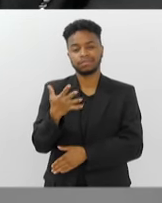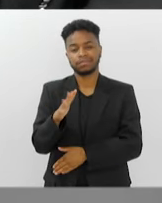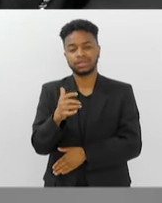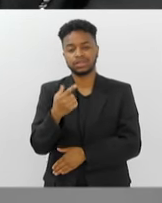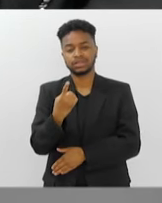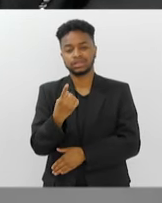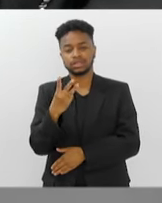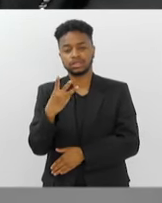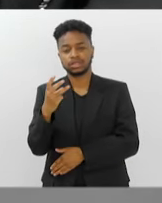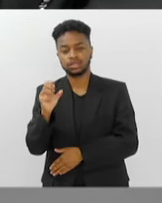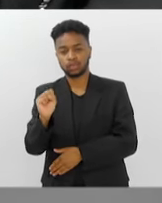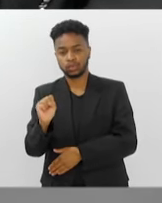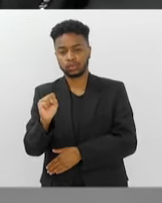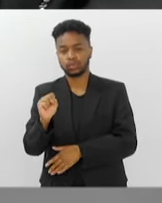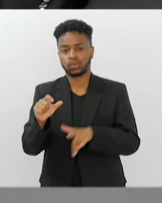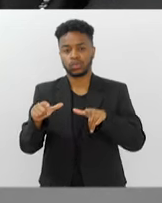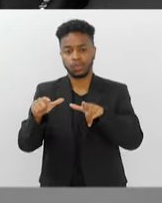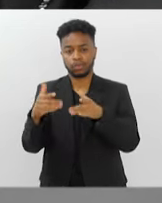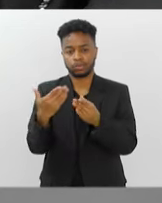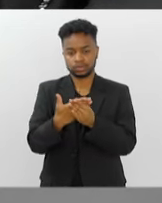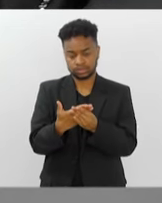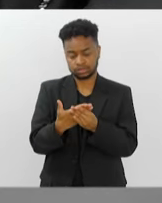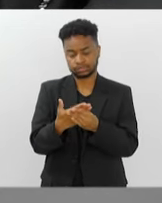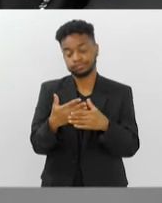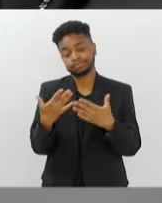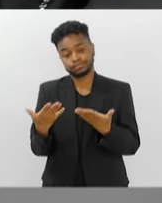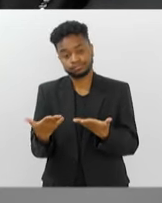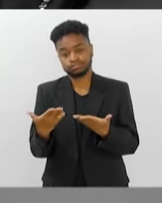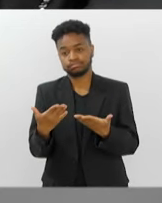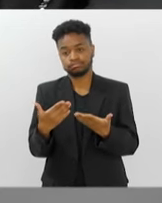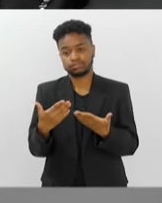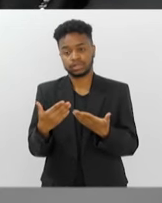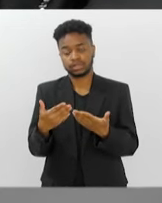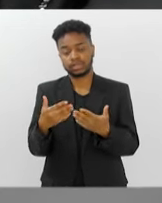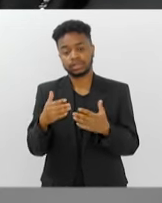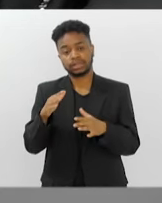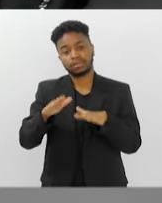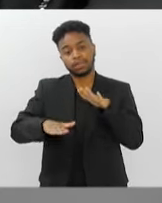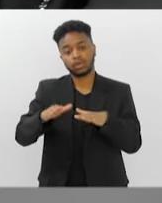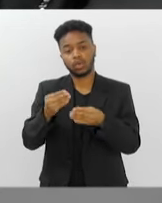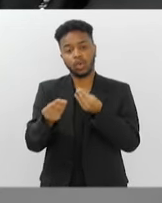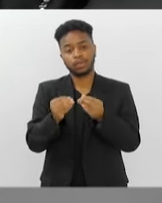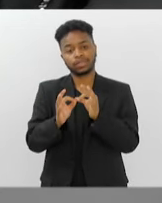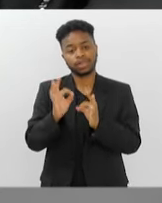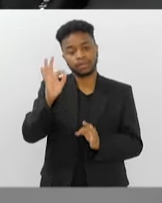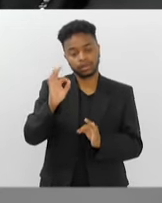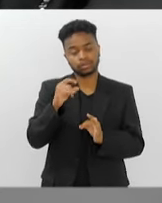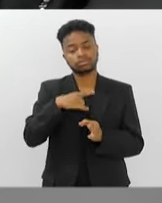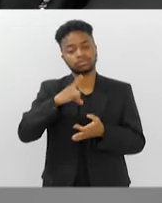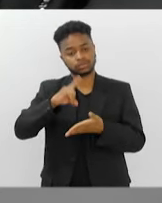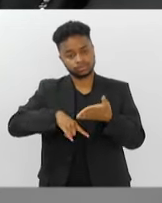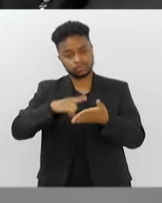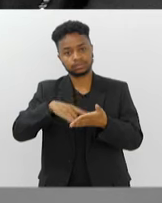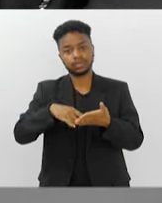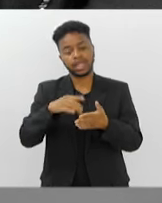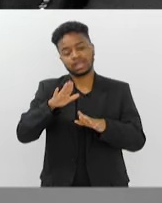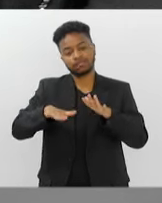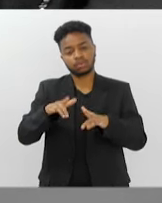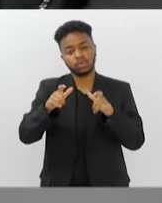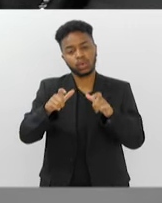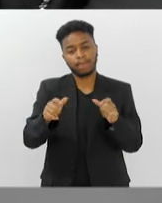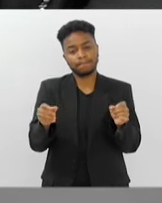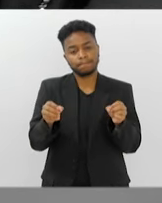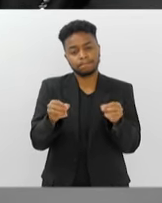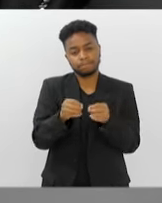138 processos Salv engano então independente do tamanho da estrutura tem um documento mesmo que seja um local pequeno